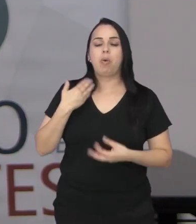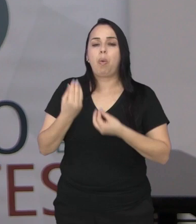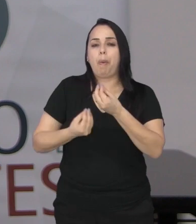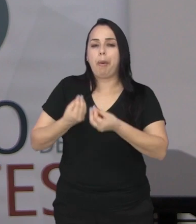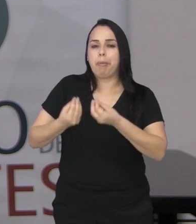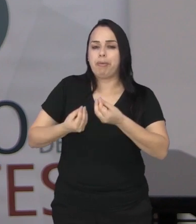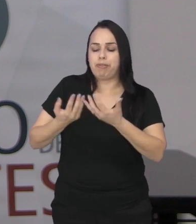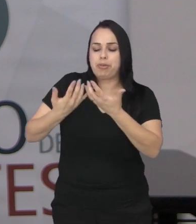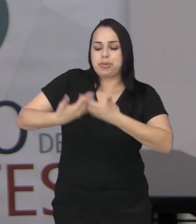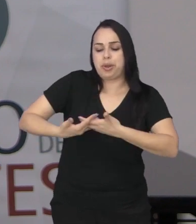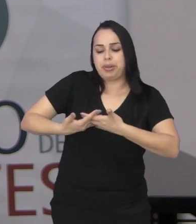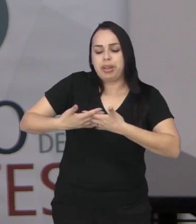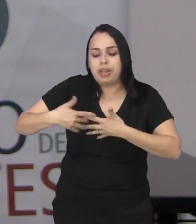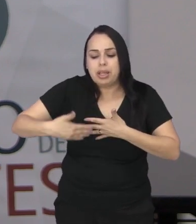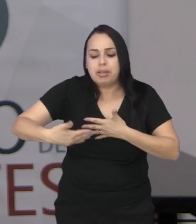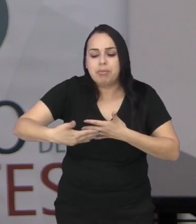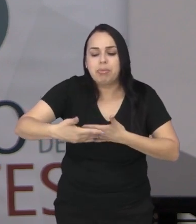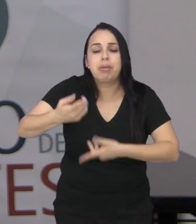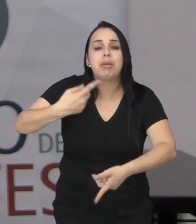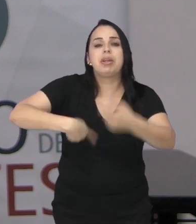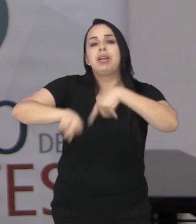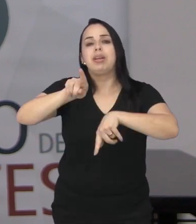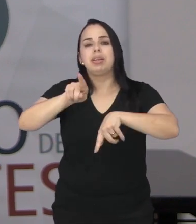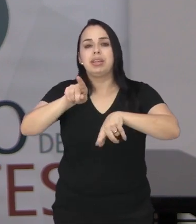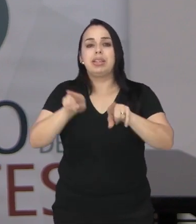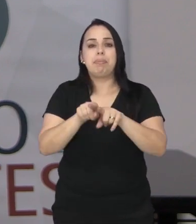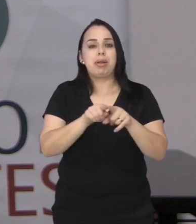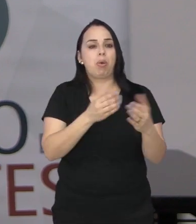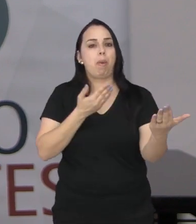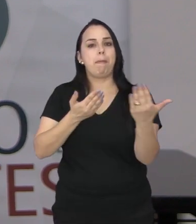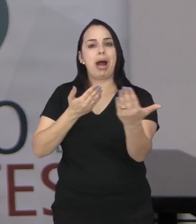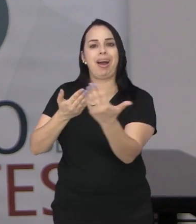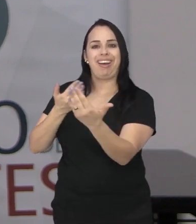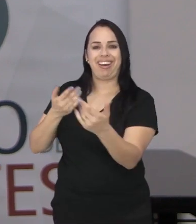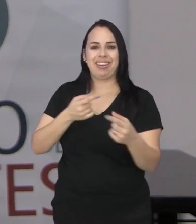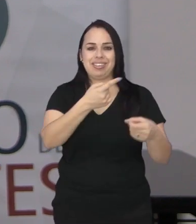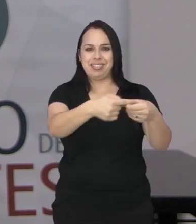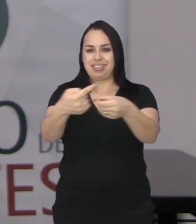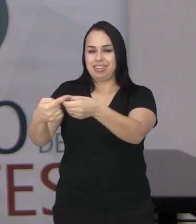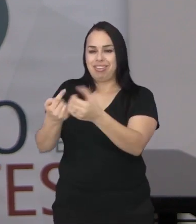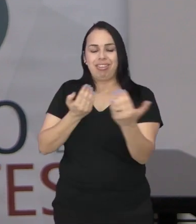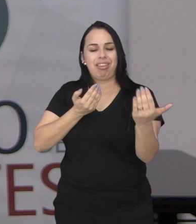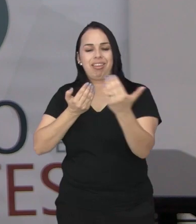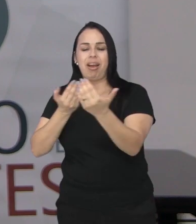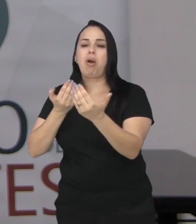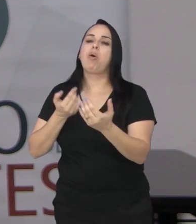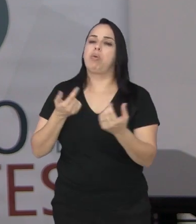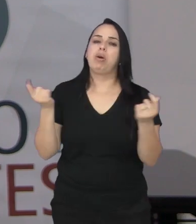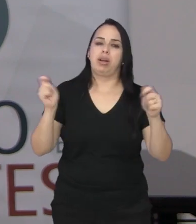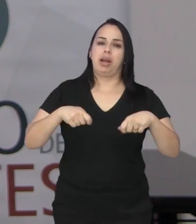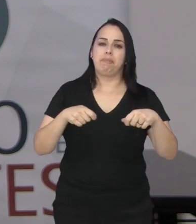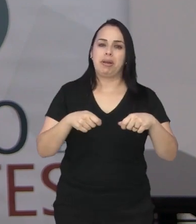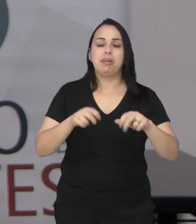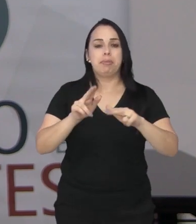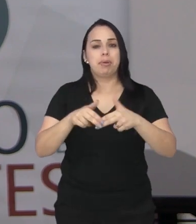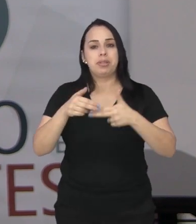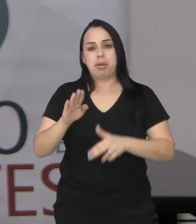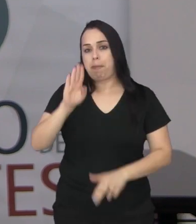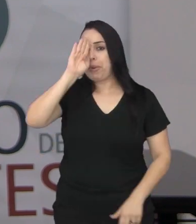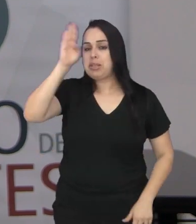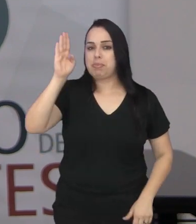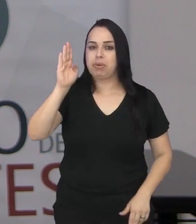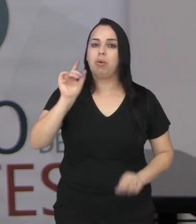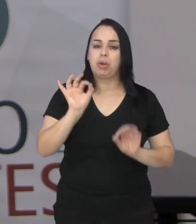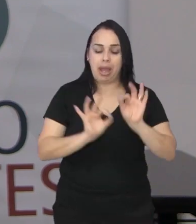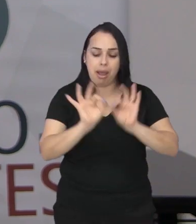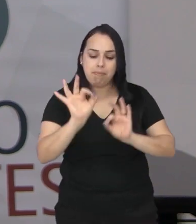chegar, o quanto ele precisa melhorar. É possível ele comparar com outros municípios da região, outros entes da região. Então eu acho que o principal para